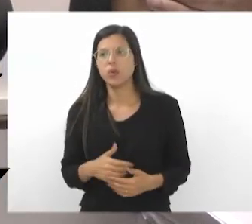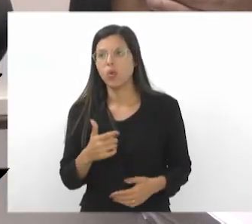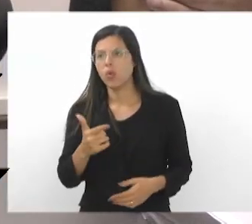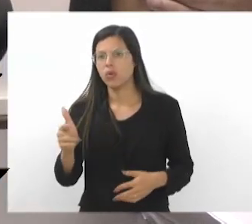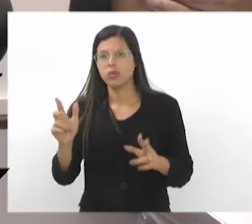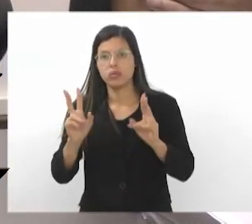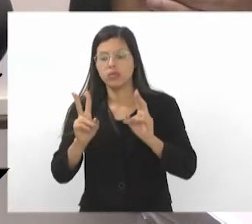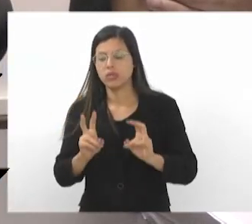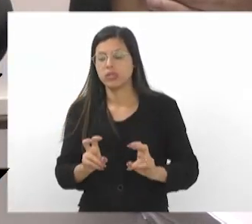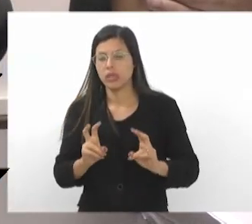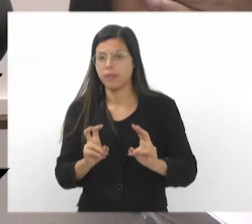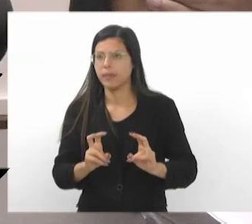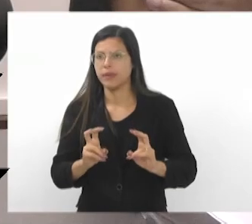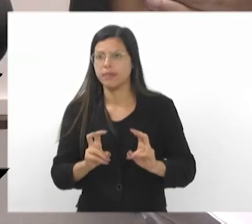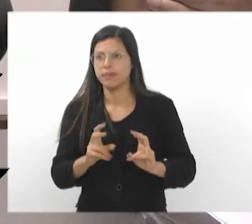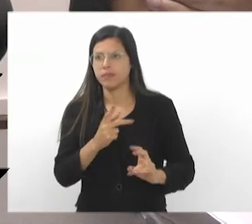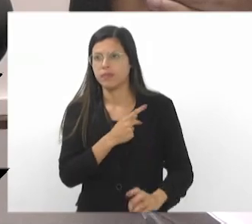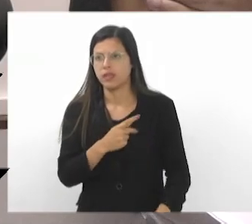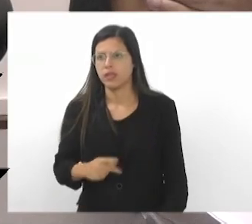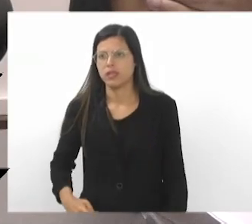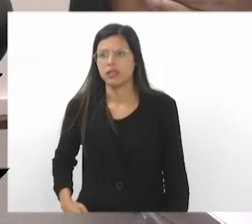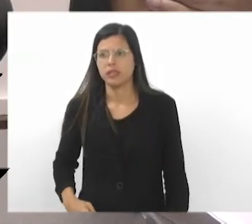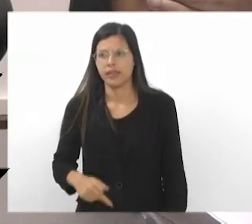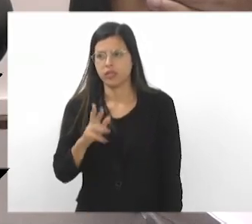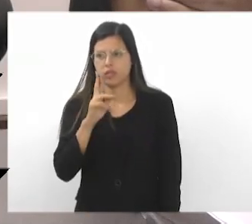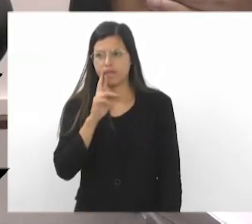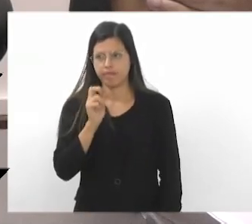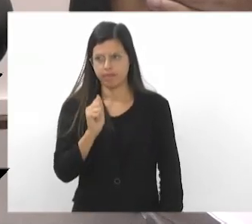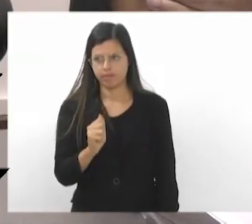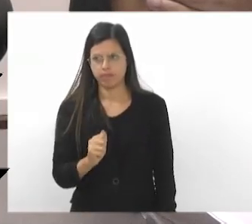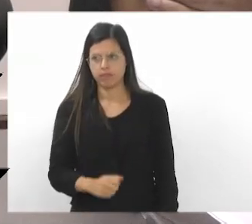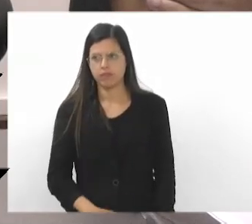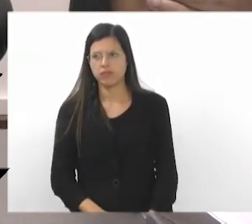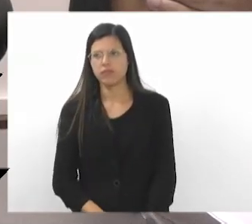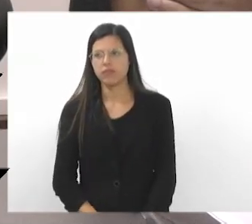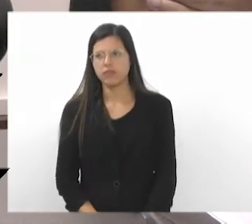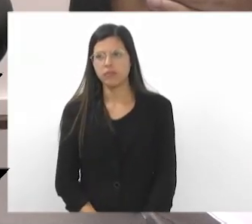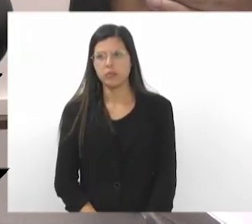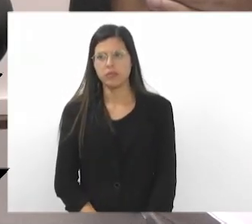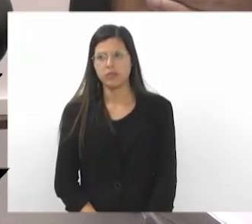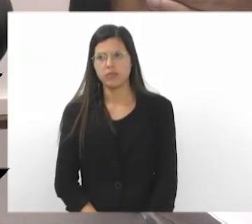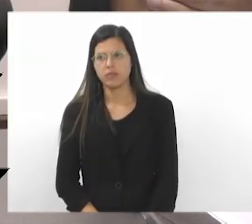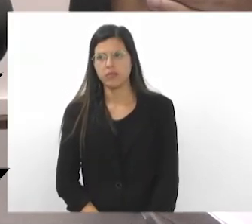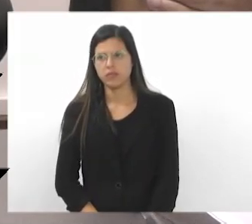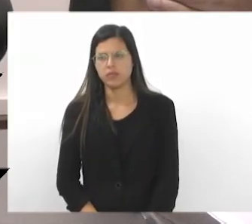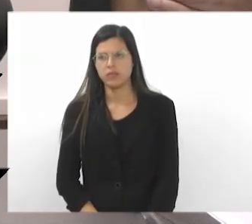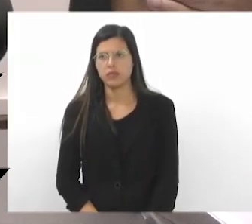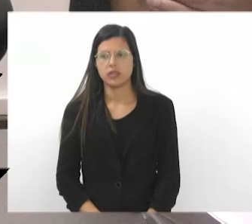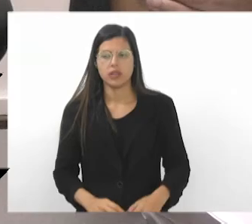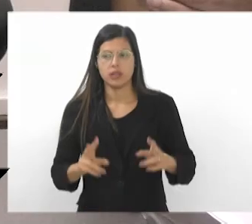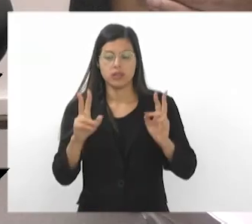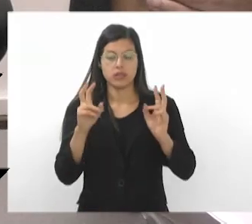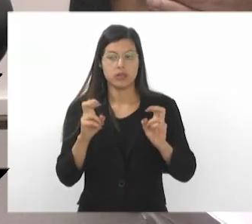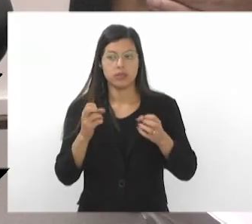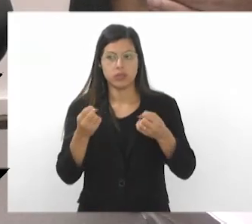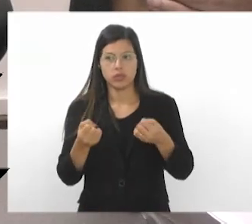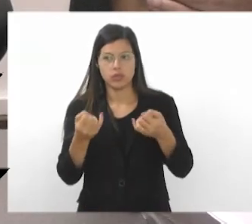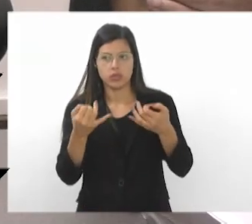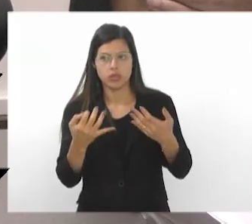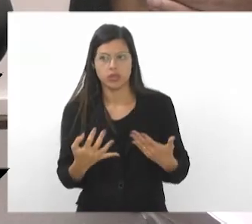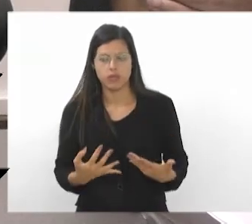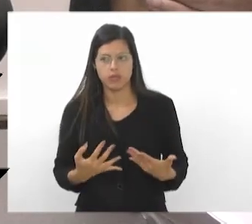tema, presidente Amorim, o tema que Vossa Excelência explicou, essa questão